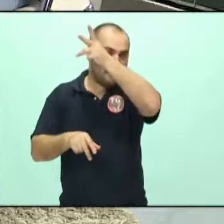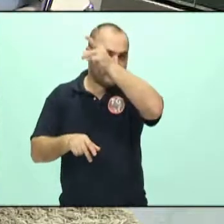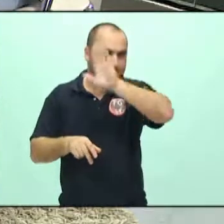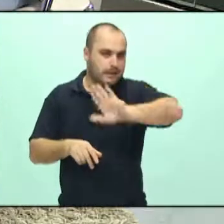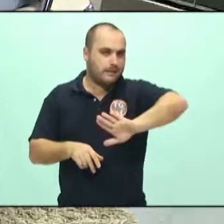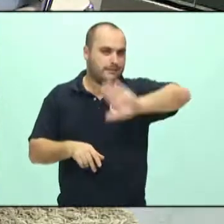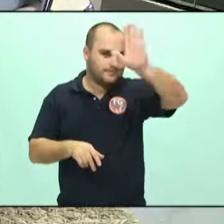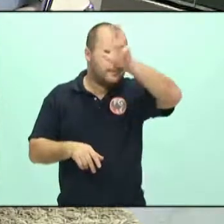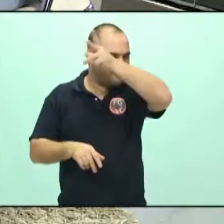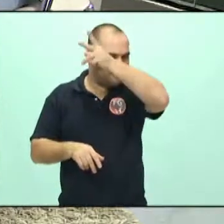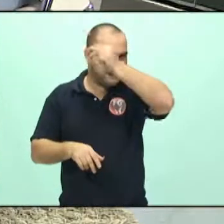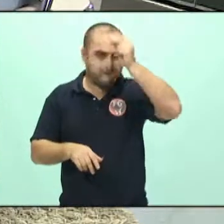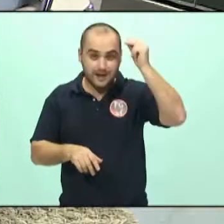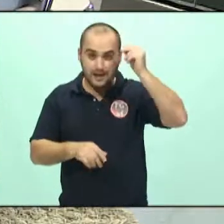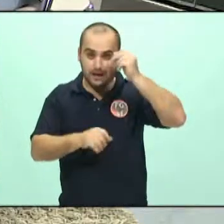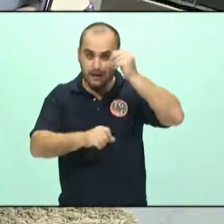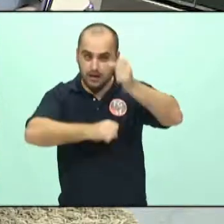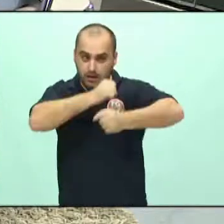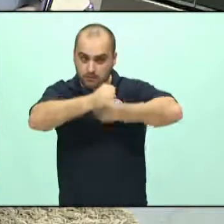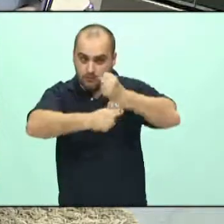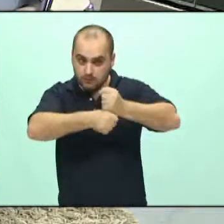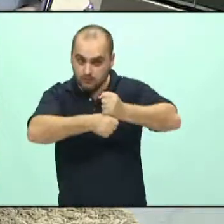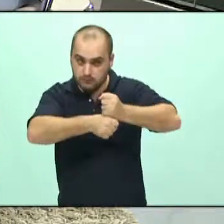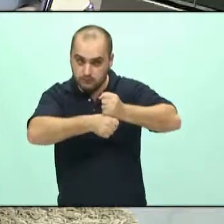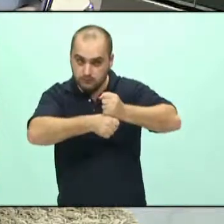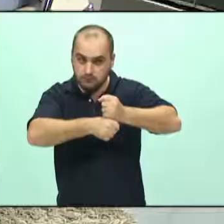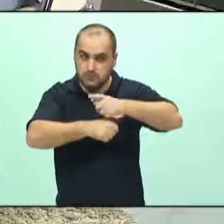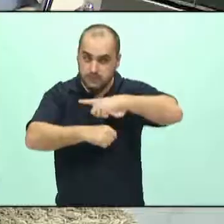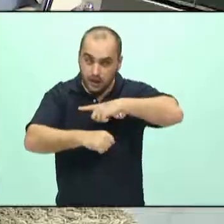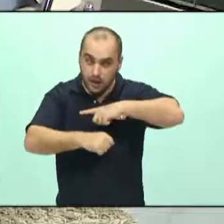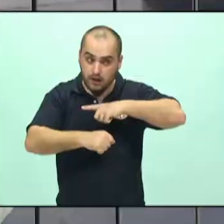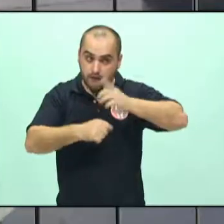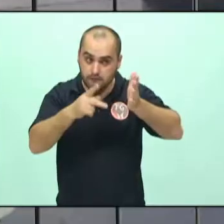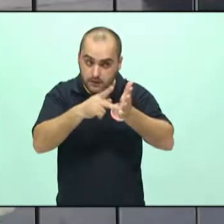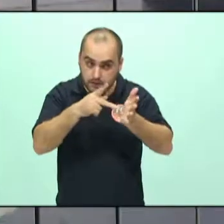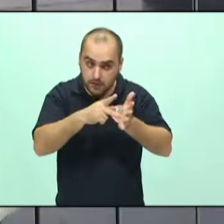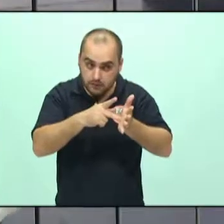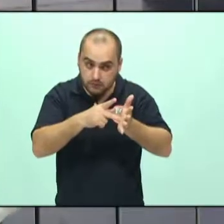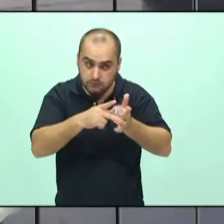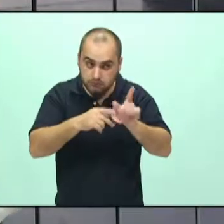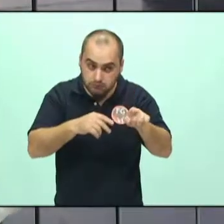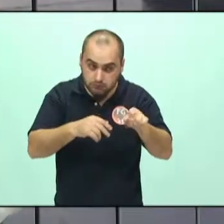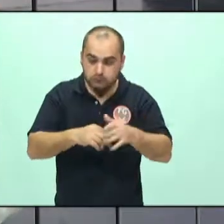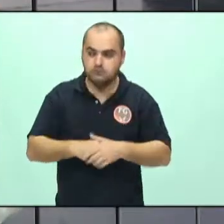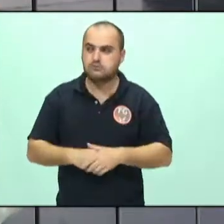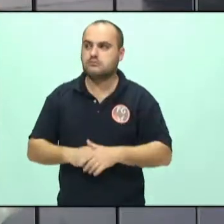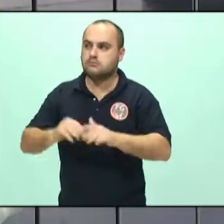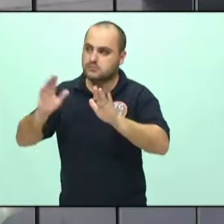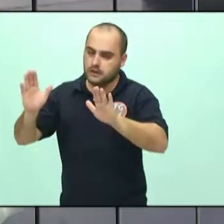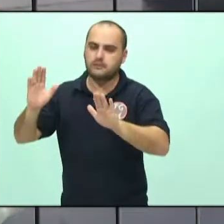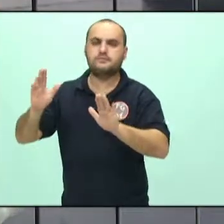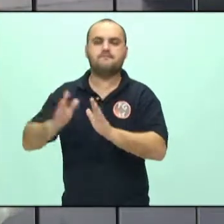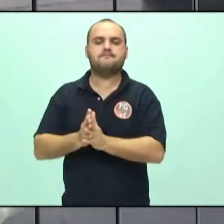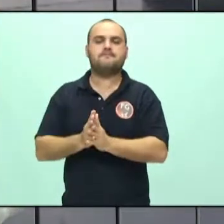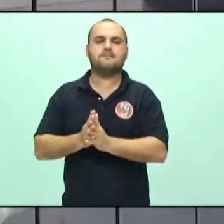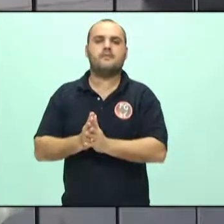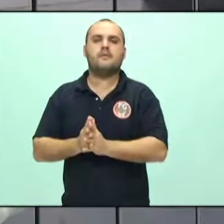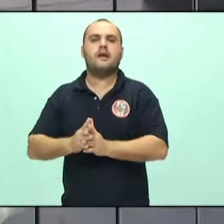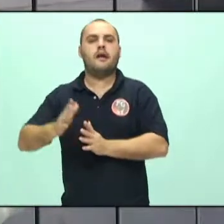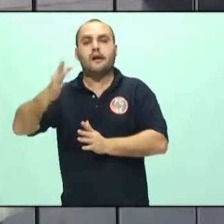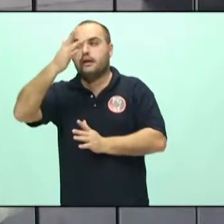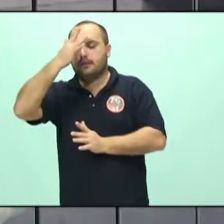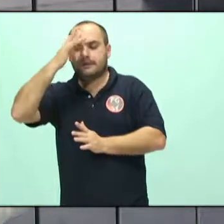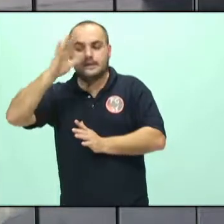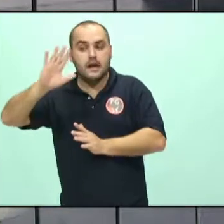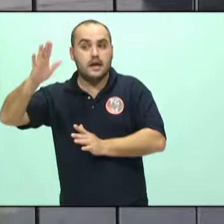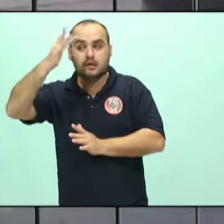Essas conversas têm verdade? Estão acontecendo, vereador? Carlos Antônio, as pessoas vêm me falar isso,